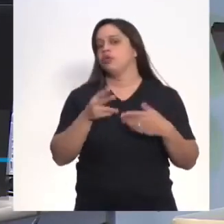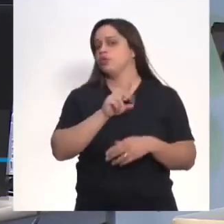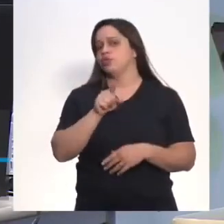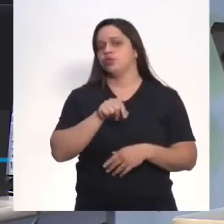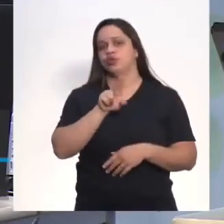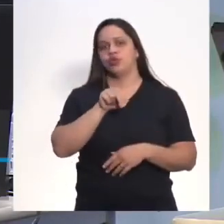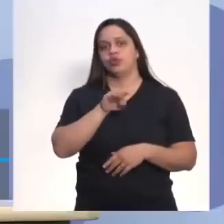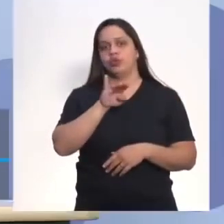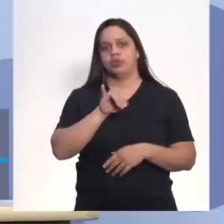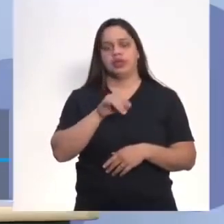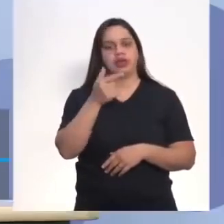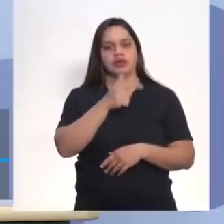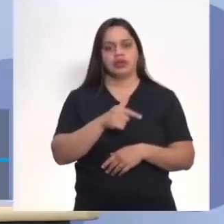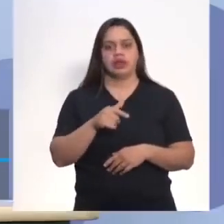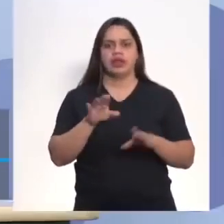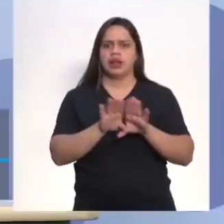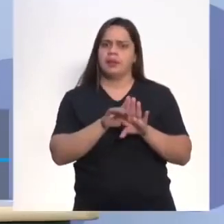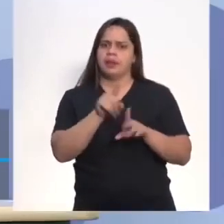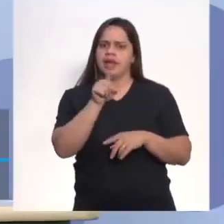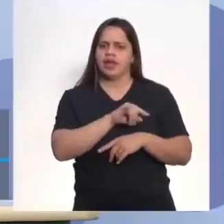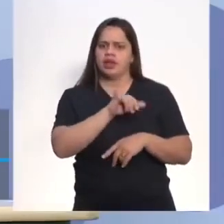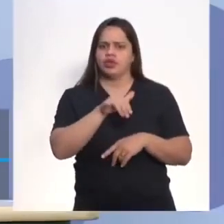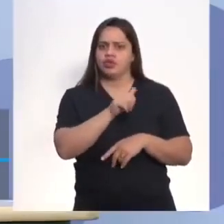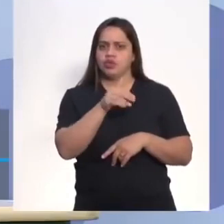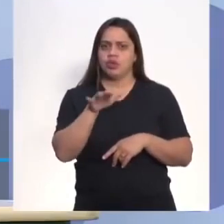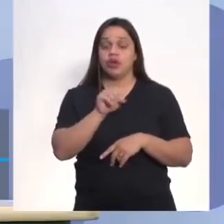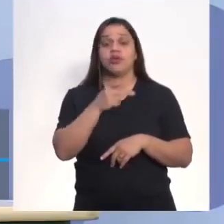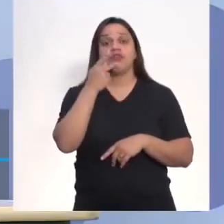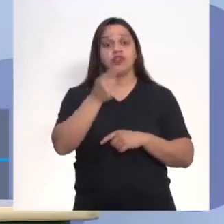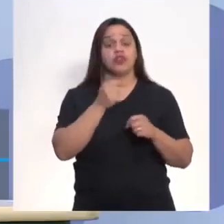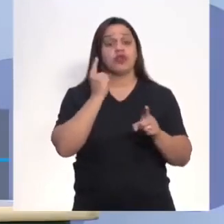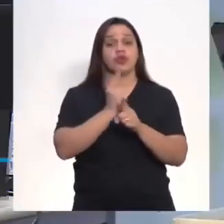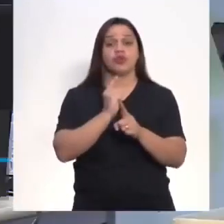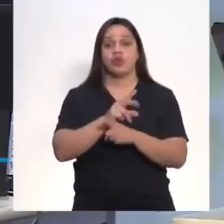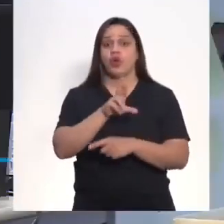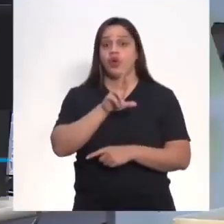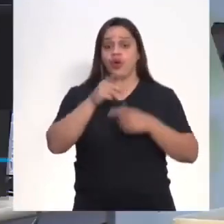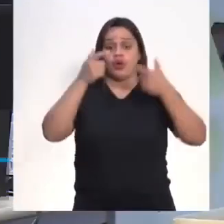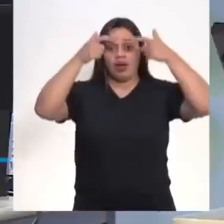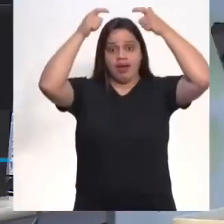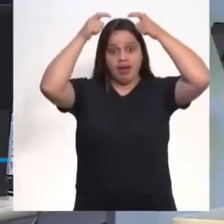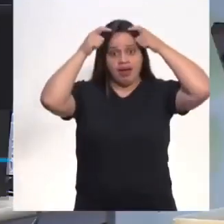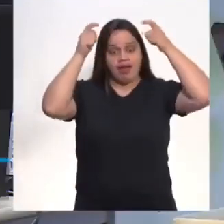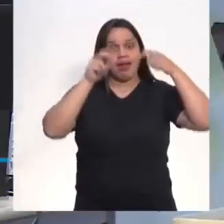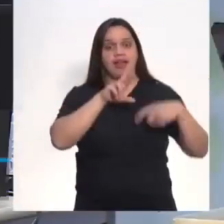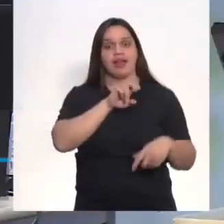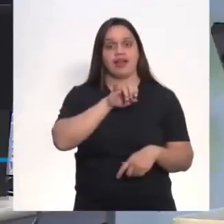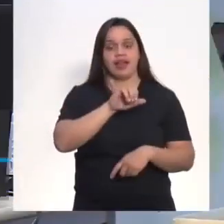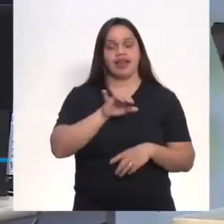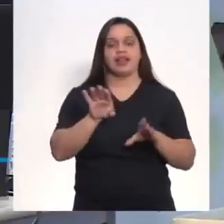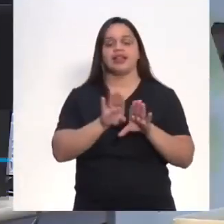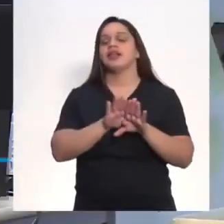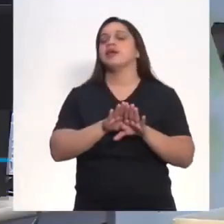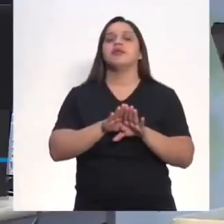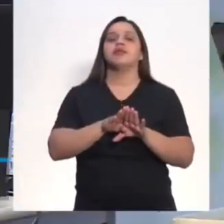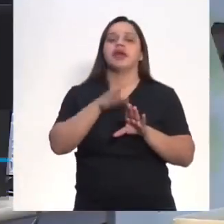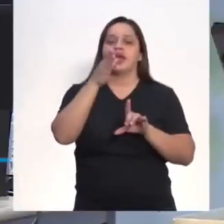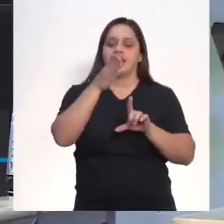João Pedro achou uma a mais. Rei. Rei, temos Rei também. tinha no Está na texto. horizontal cortando mosquito. O que